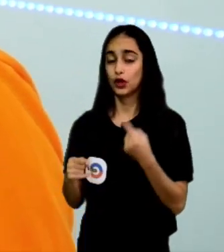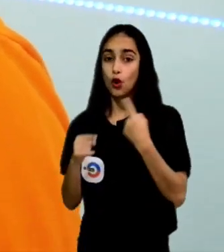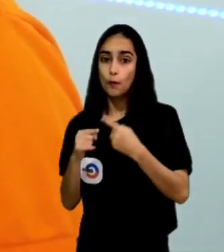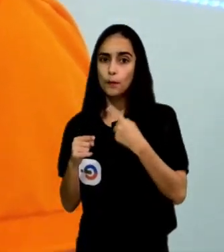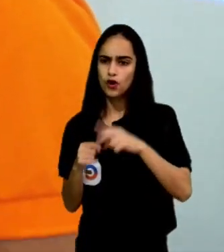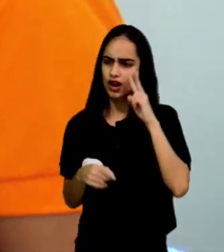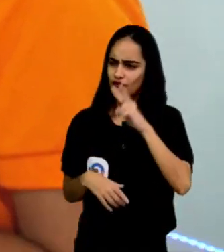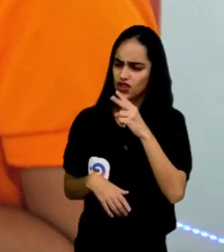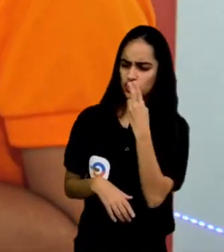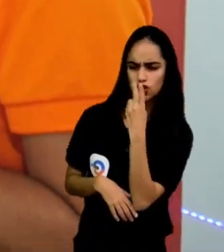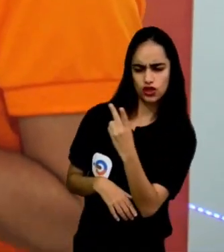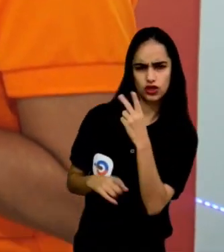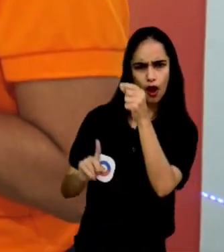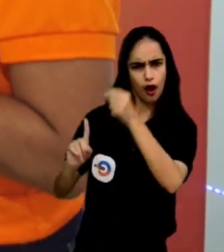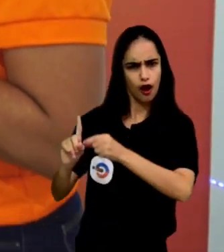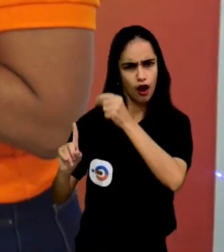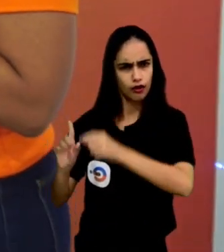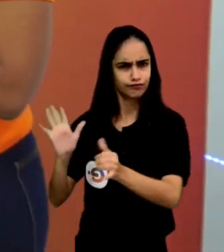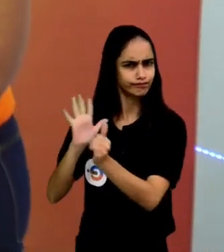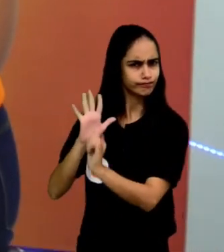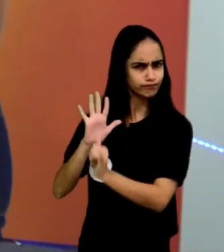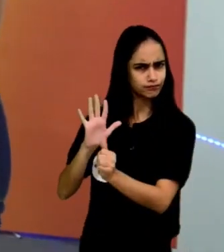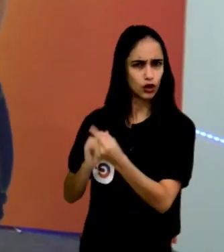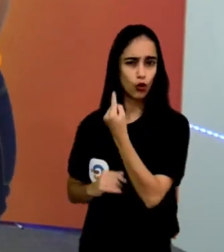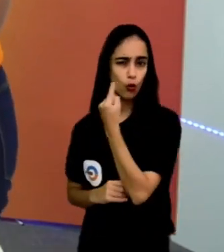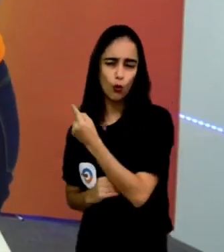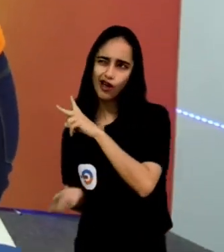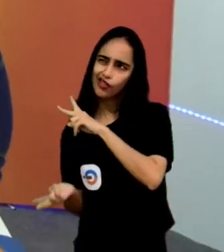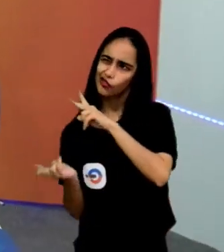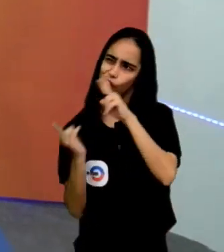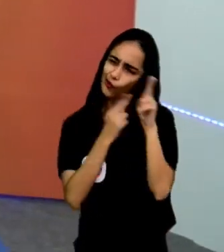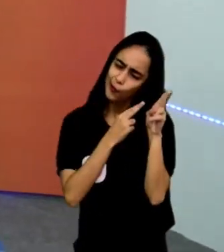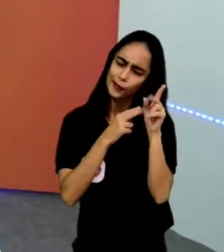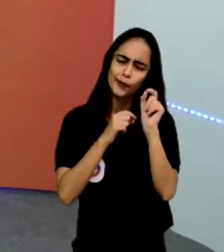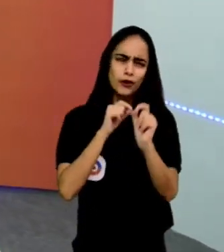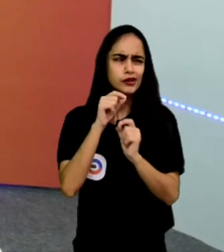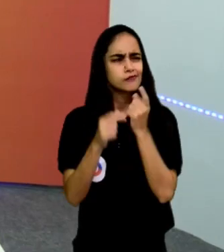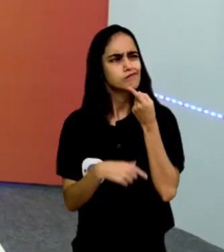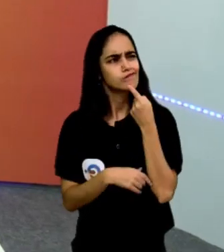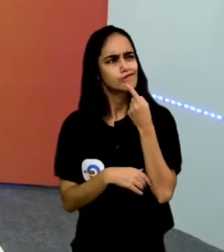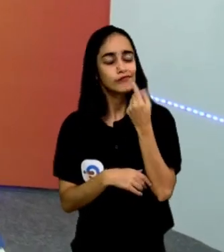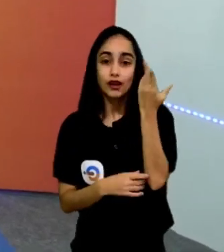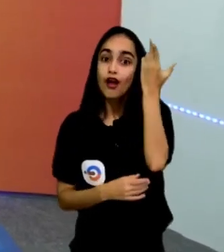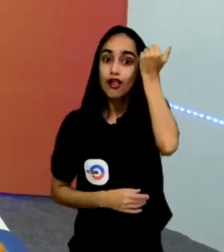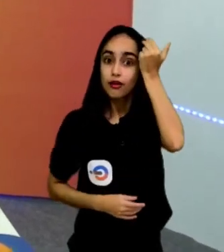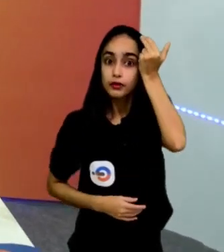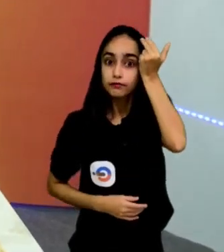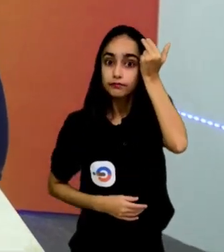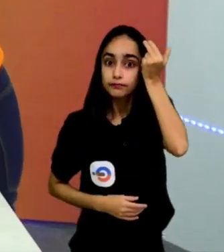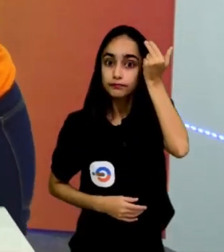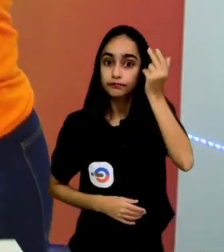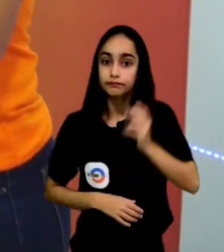fábula. A que cochilou foi a lebre.